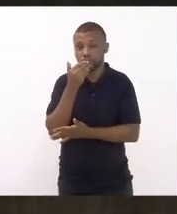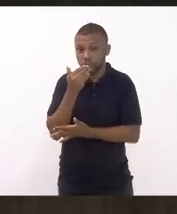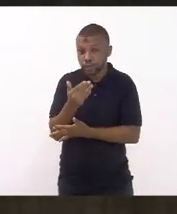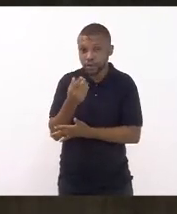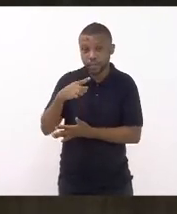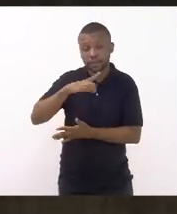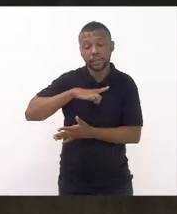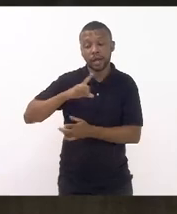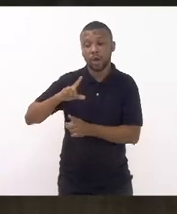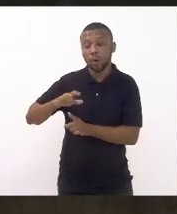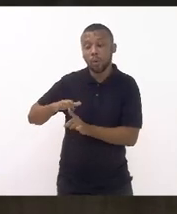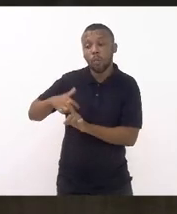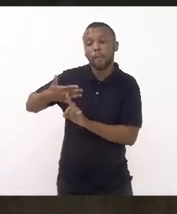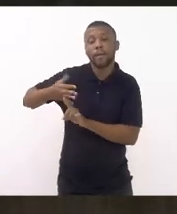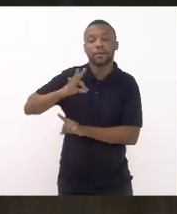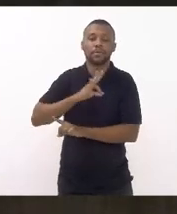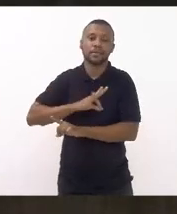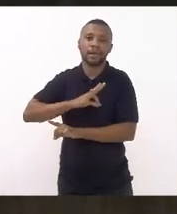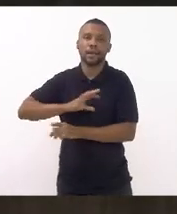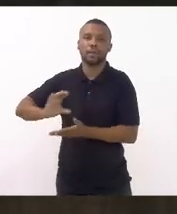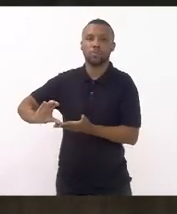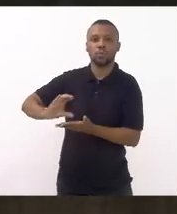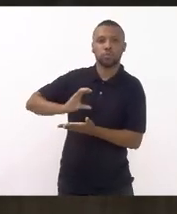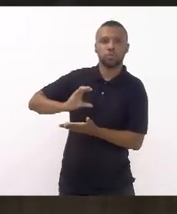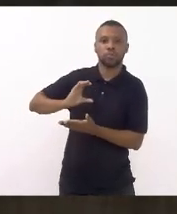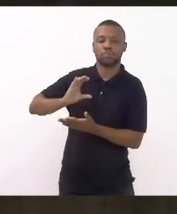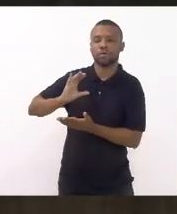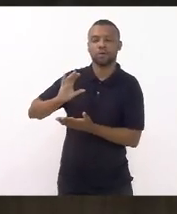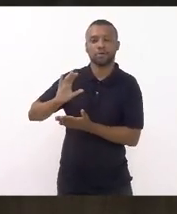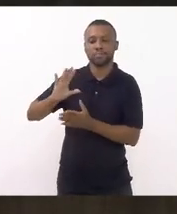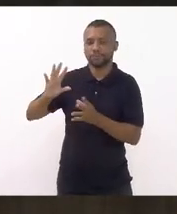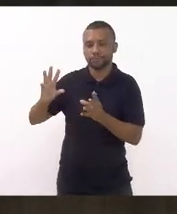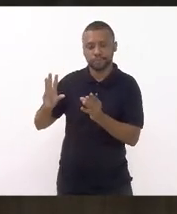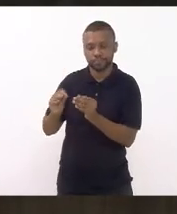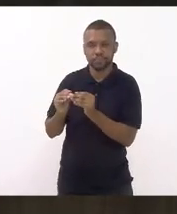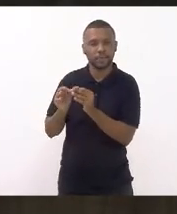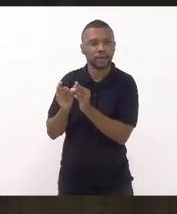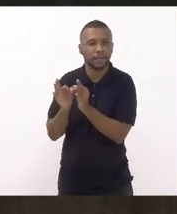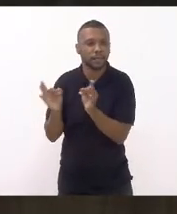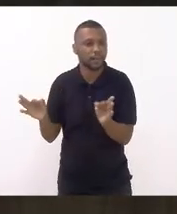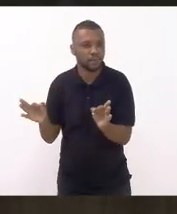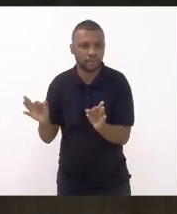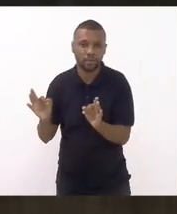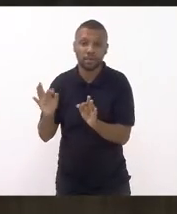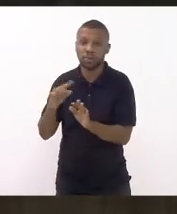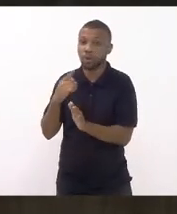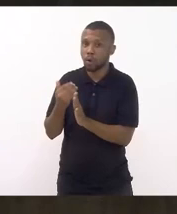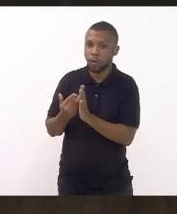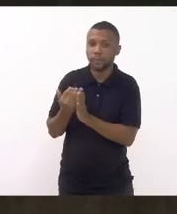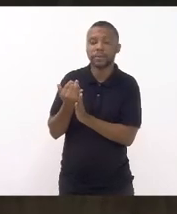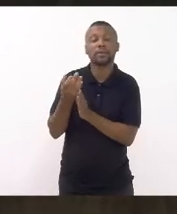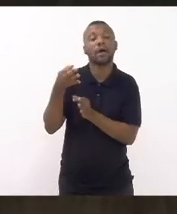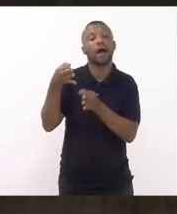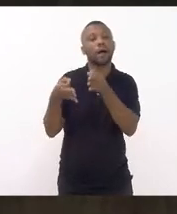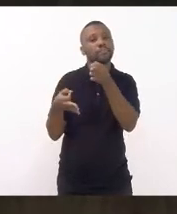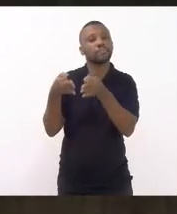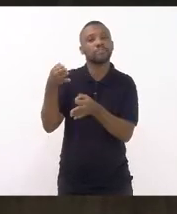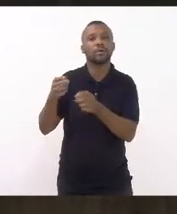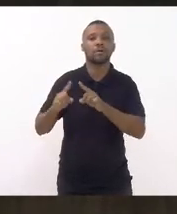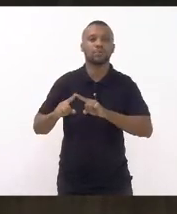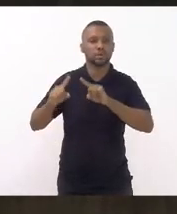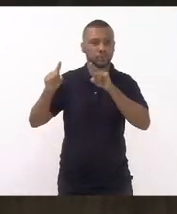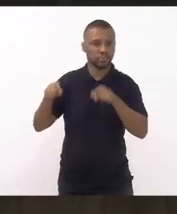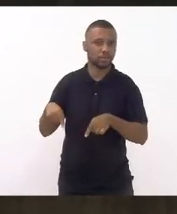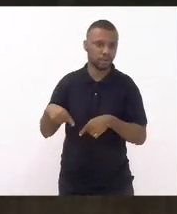vão ter um aumento salarial de maneira indireta. E nós começamos a fazer justiça com esses servidores,